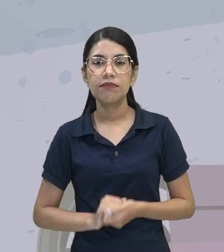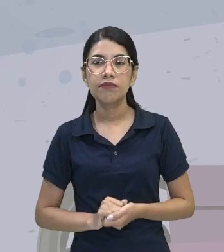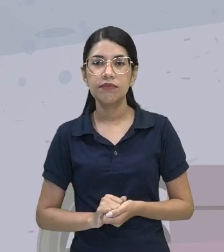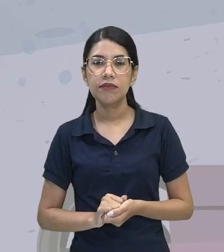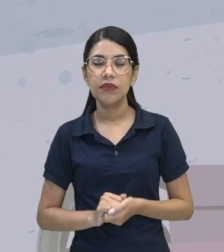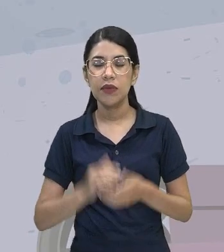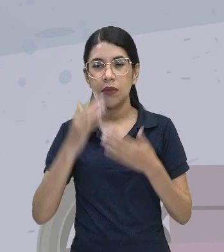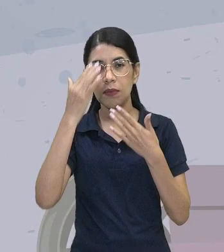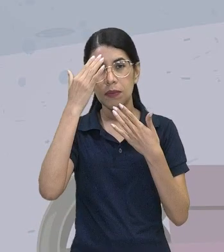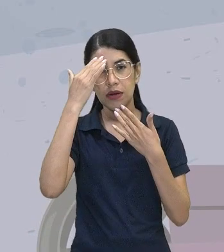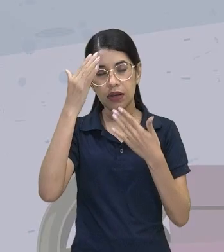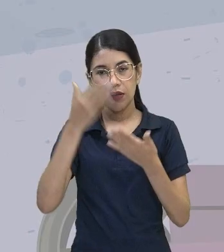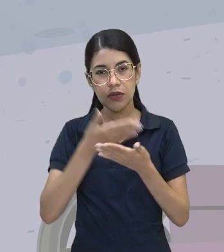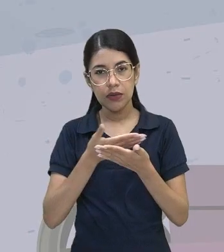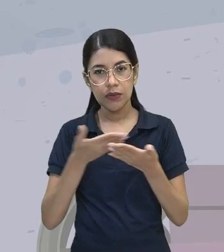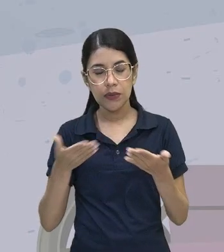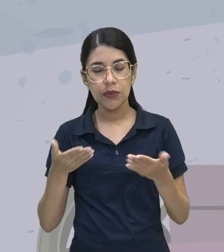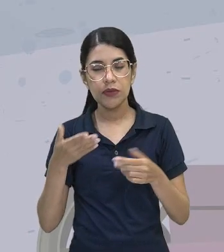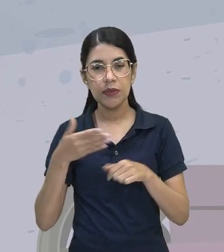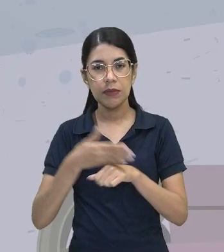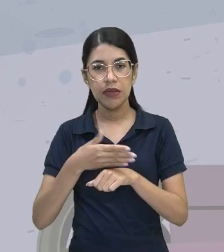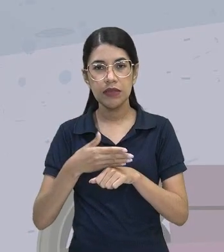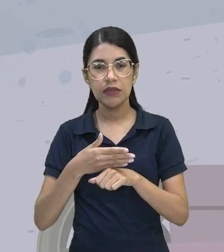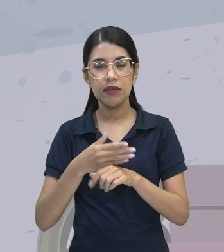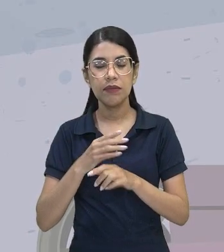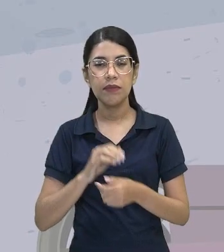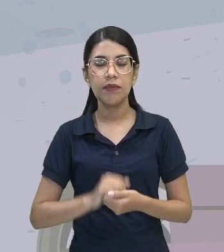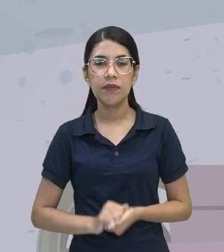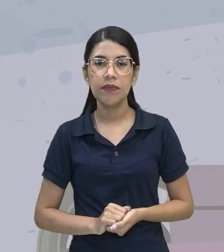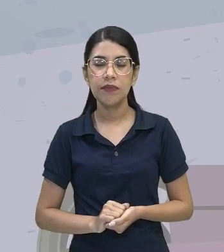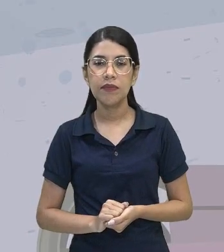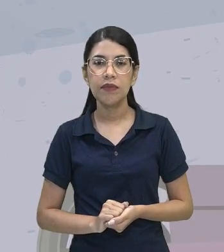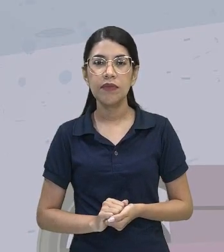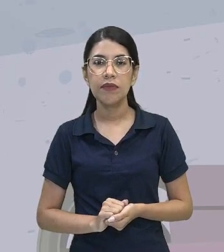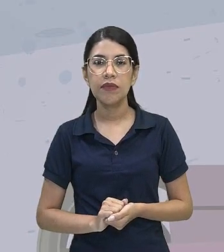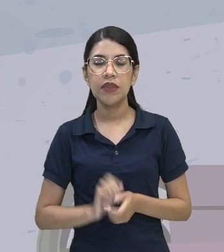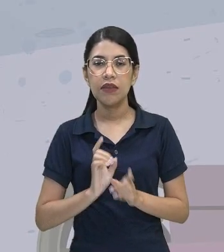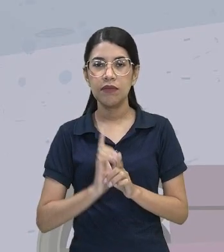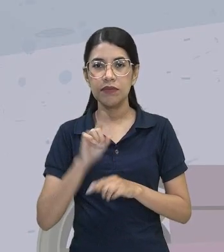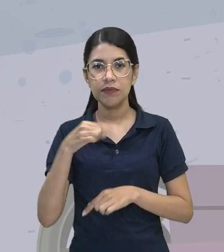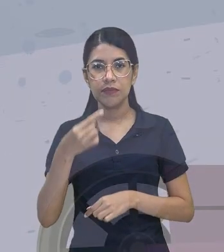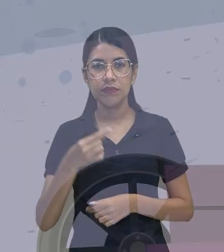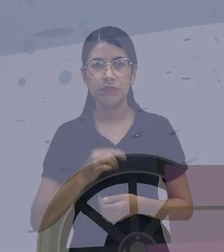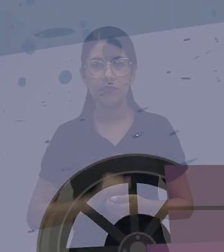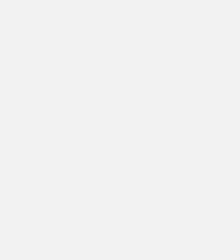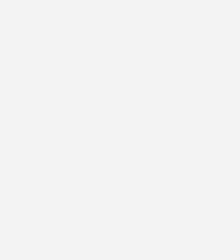galera? Eu quero agradecer muito a participação e a atenção de vocês e a gente encerra por aqui.